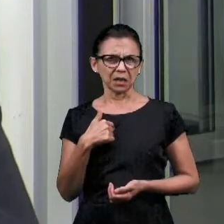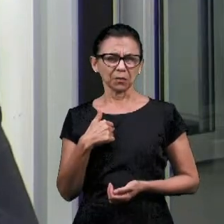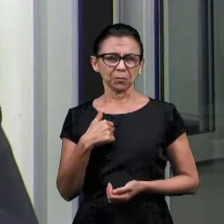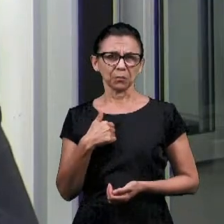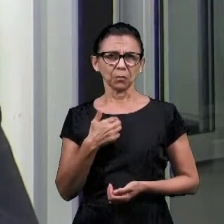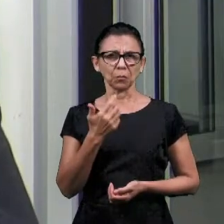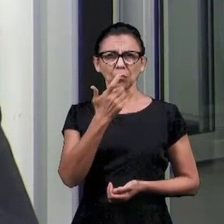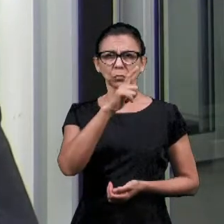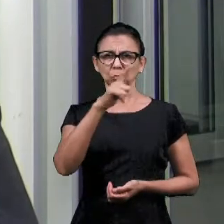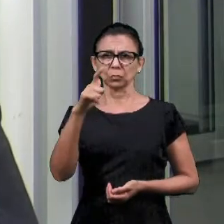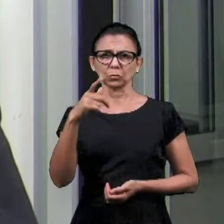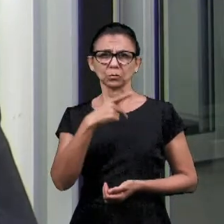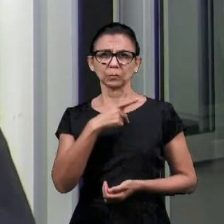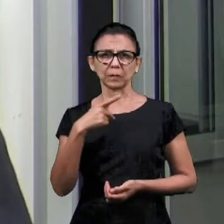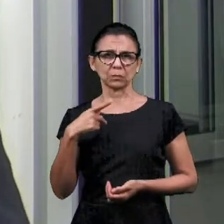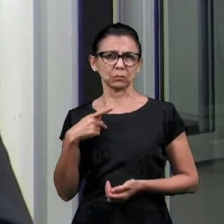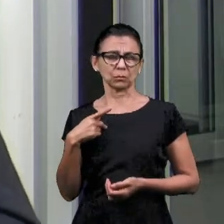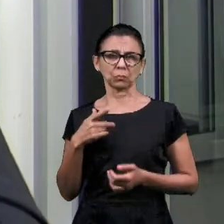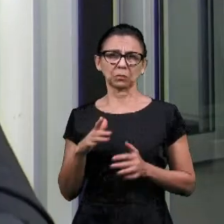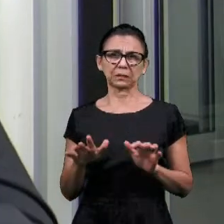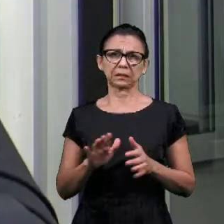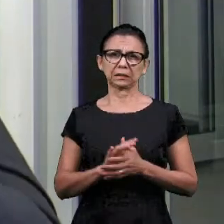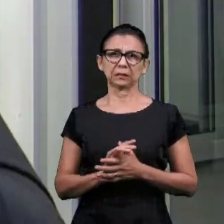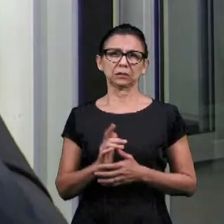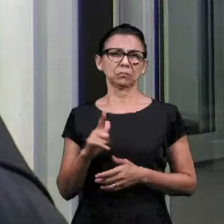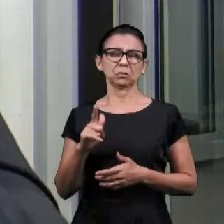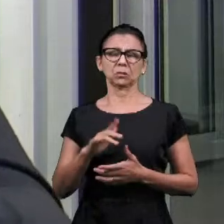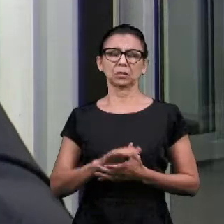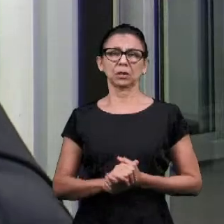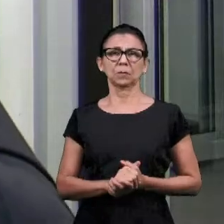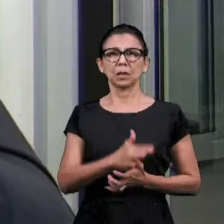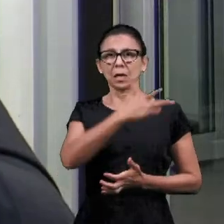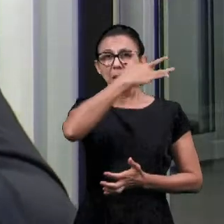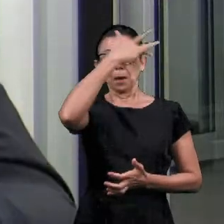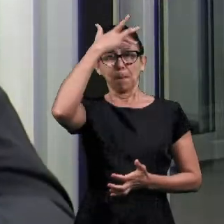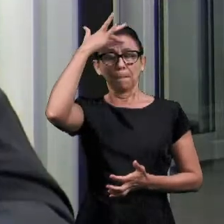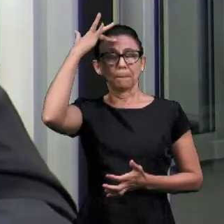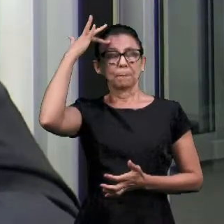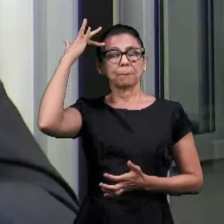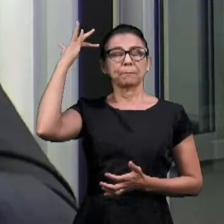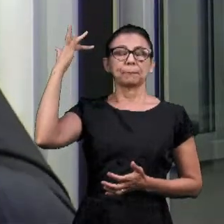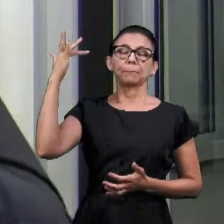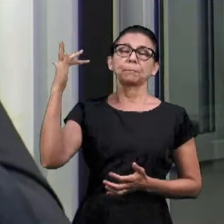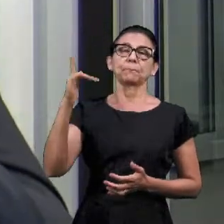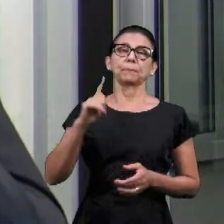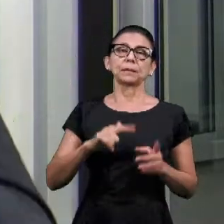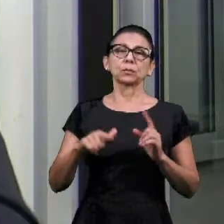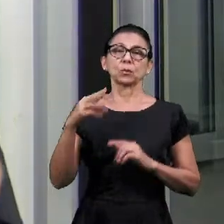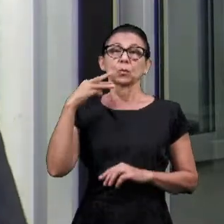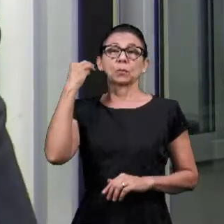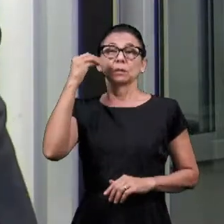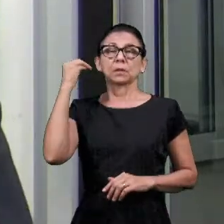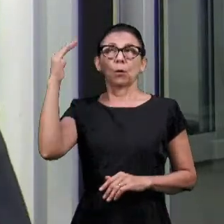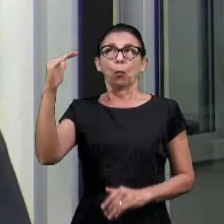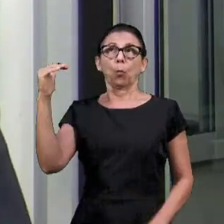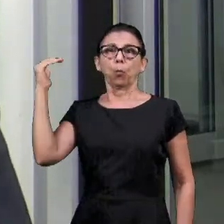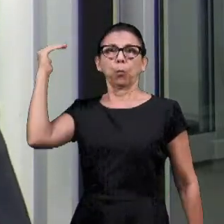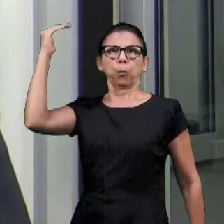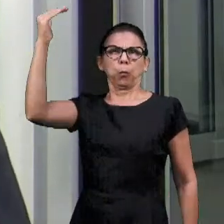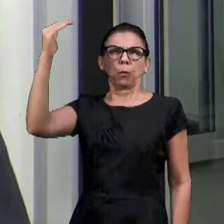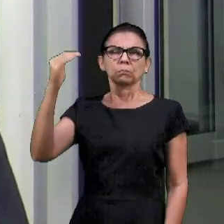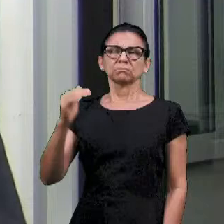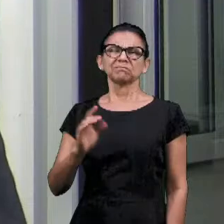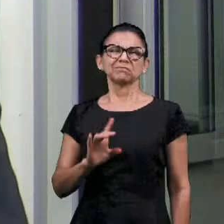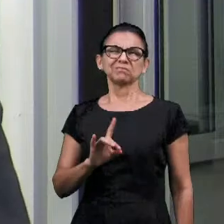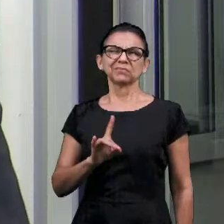homens dotados de uma de uma experiência acima. Não,